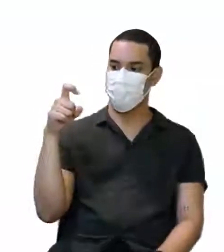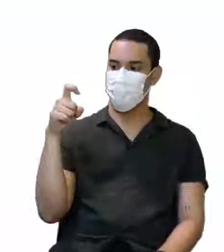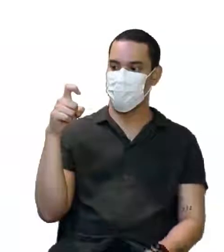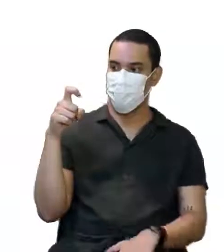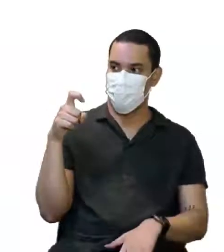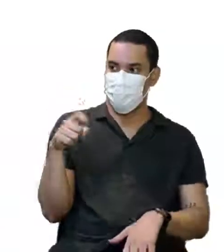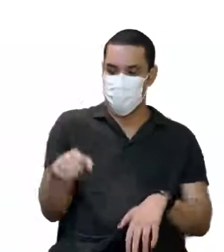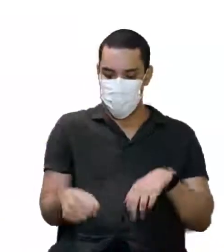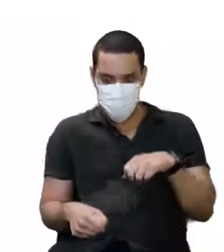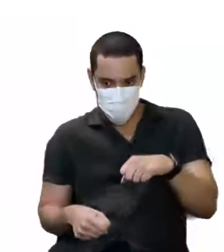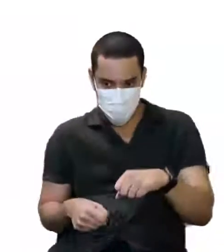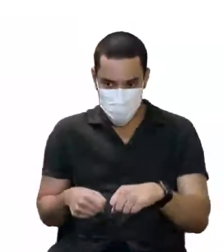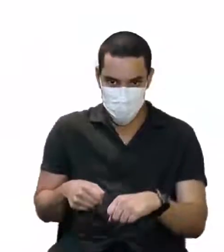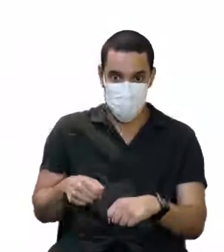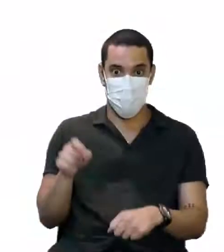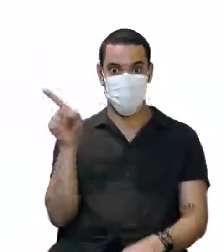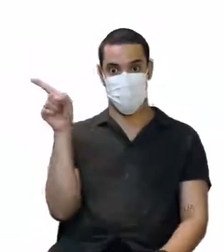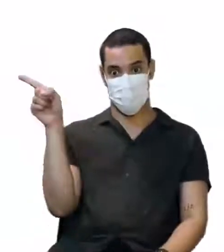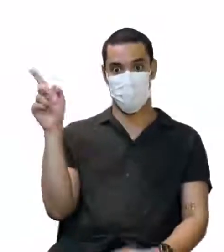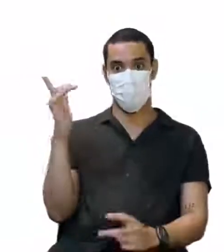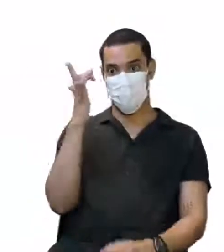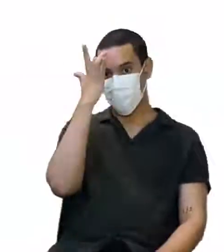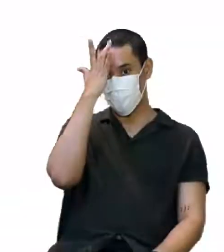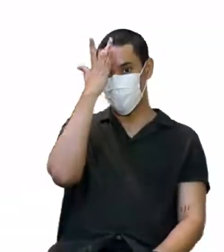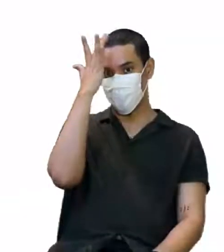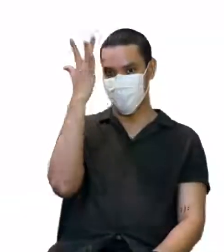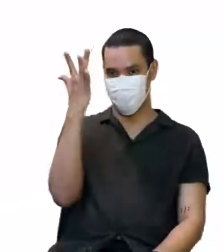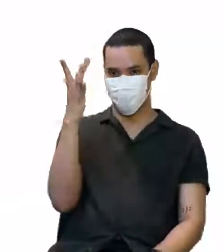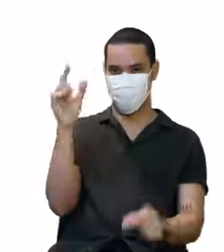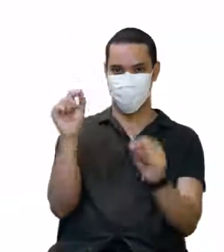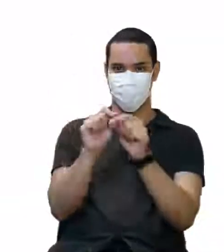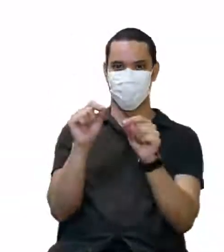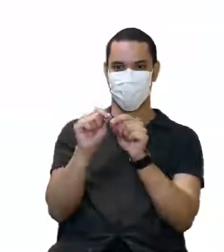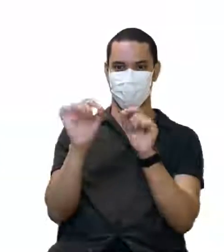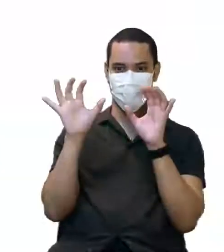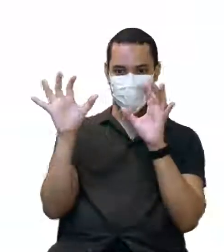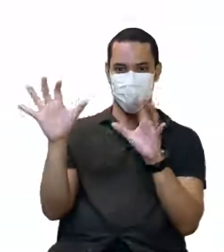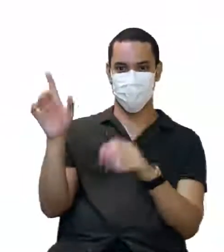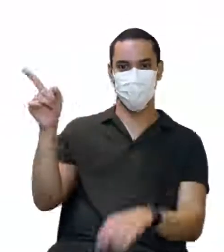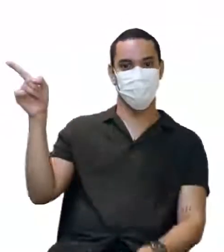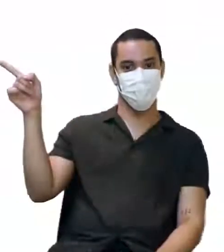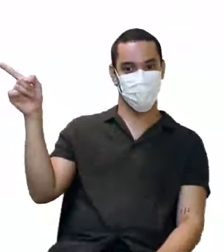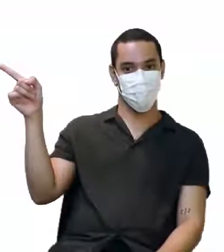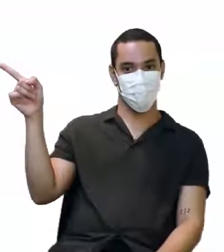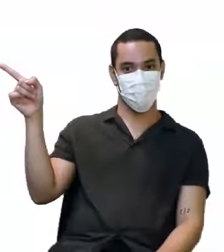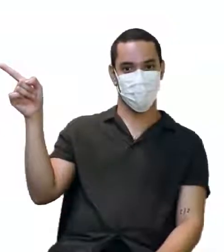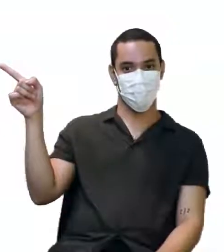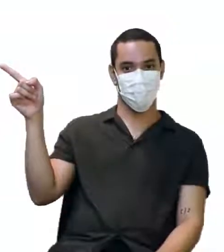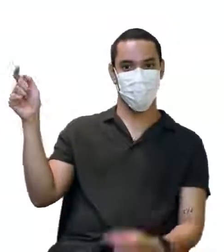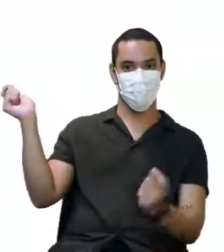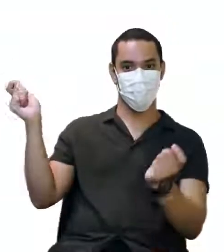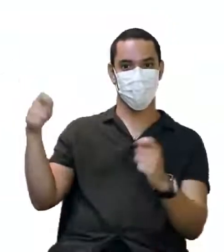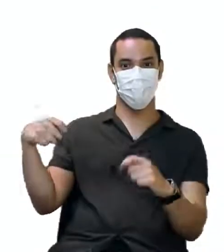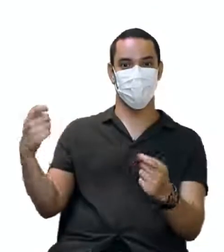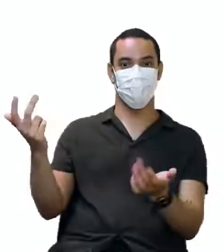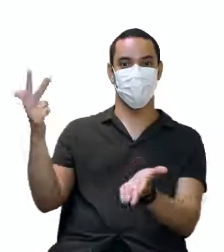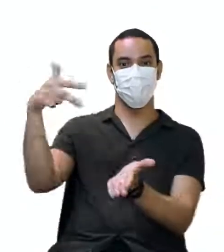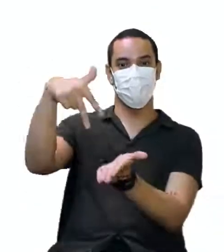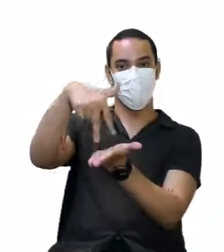os braços facilitavam o apoio no deslocamento. Tá? Para dar o equilíbrio.